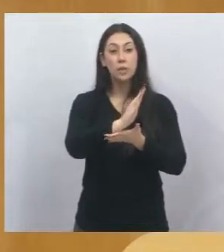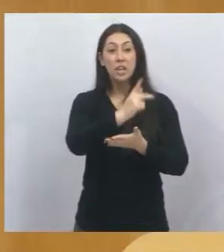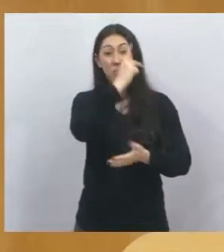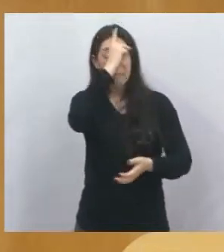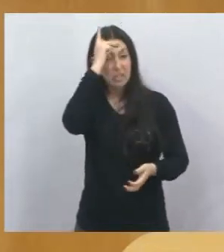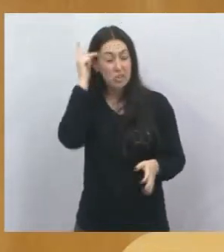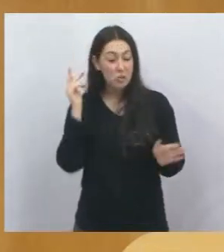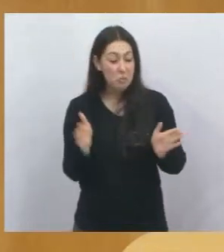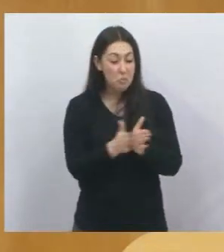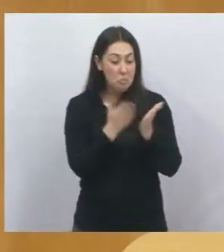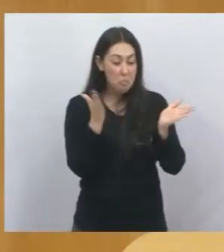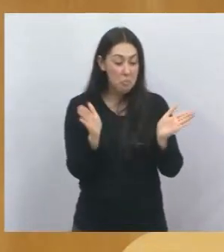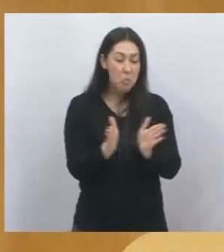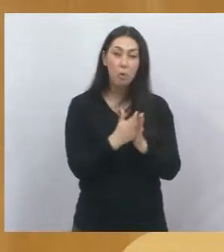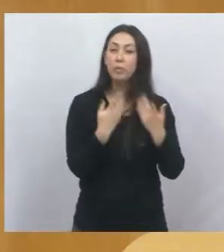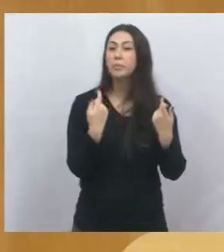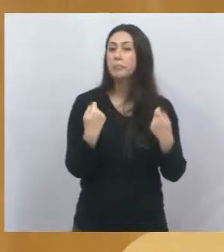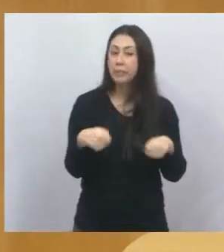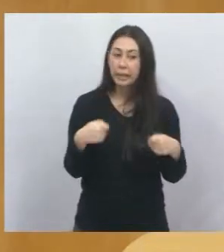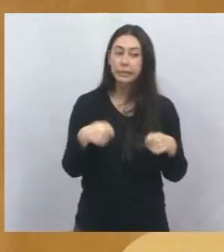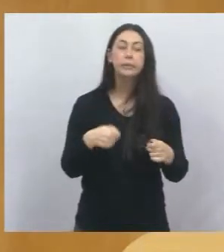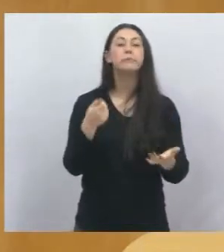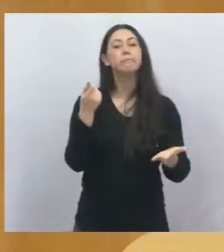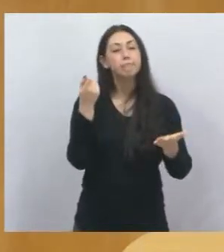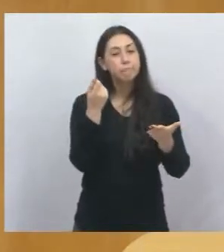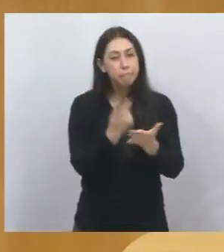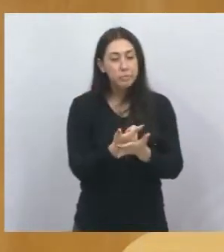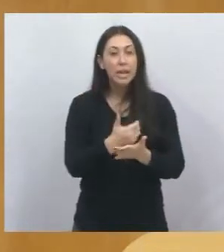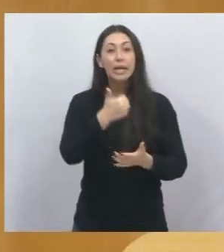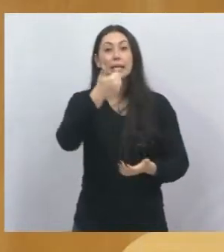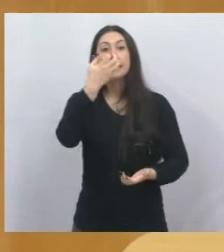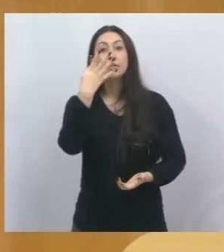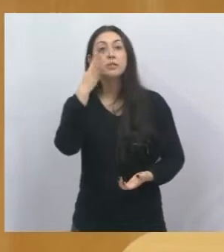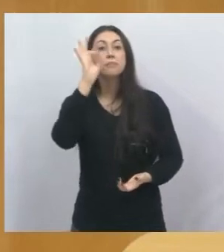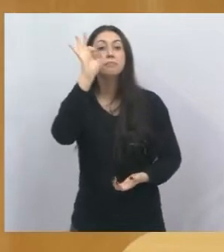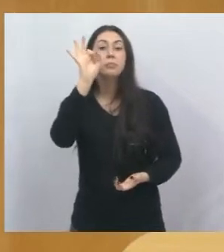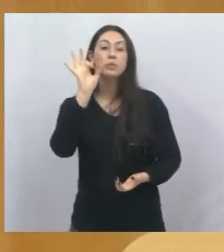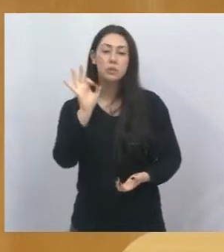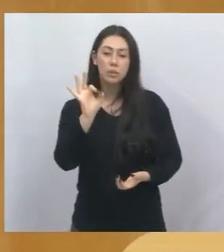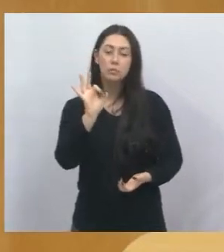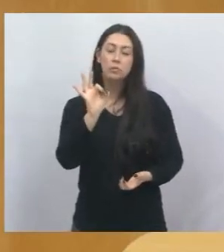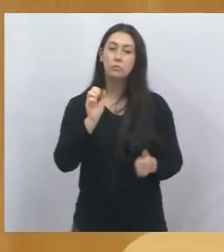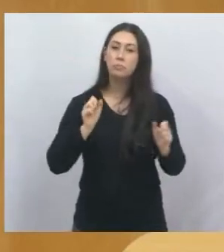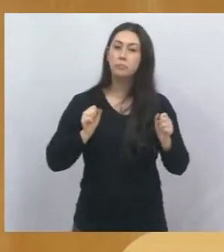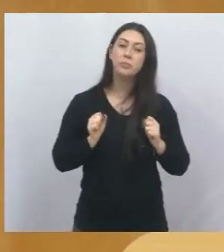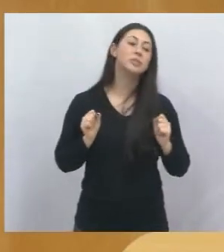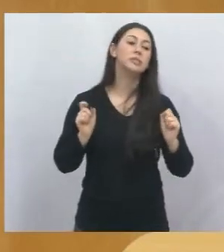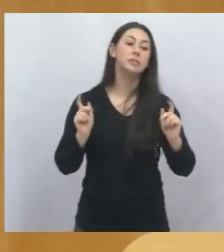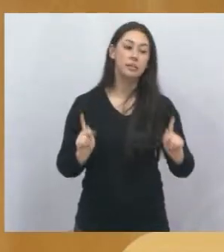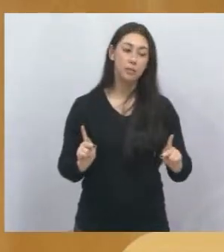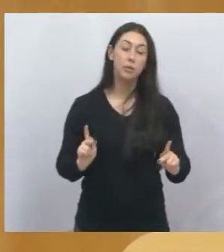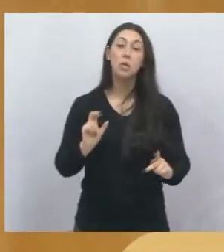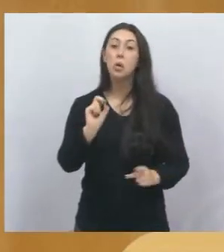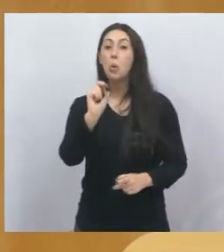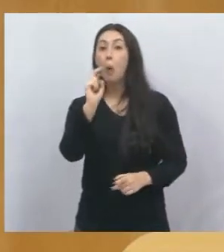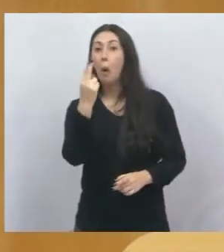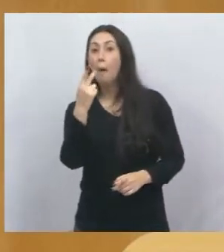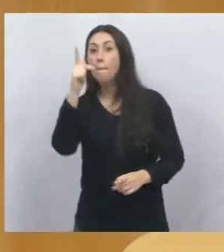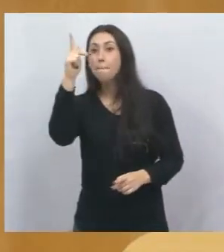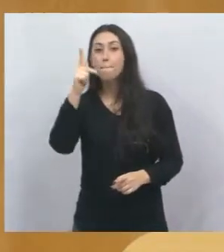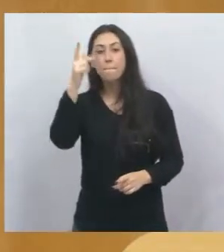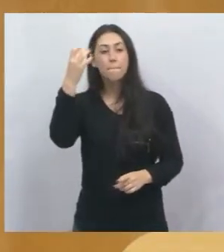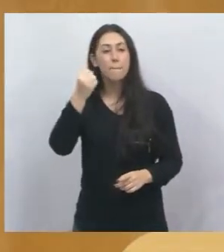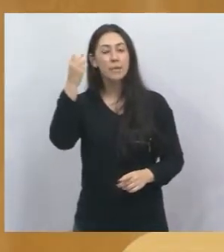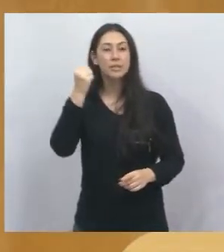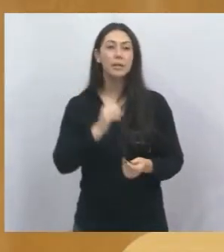pouco nesse país vão ter que pagar 14% da aposentadoria ou pensão. Aqueles que ganham